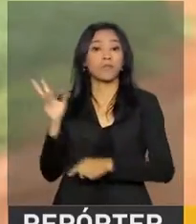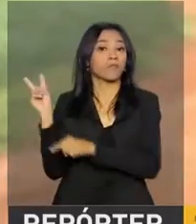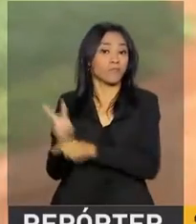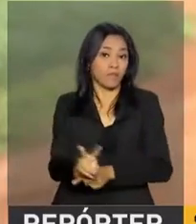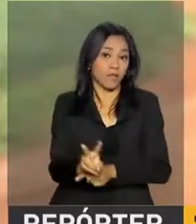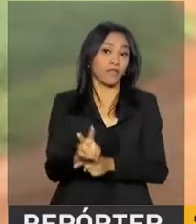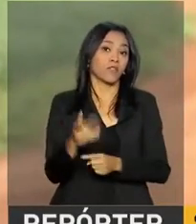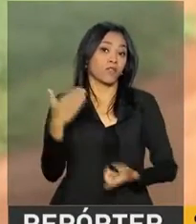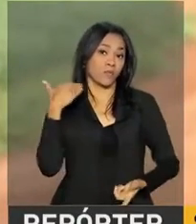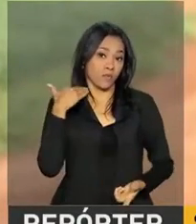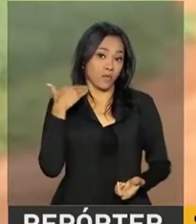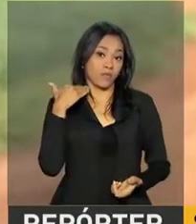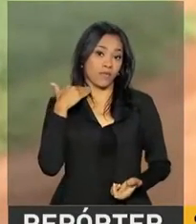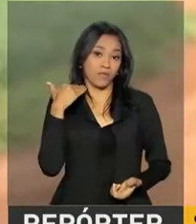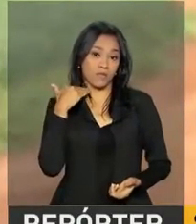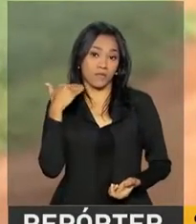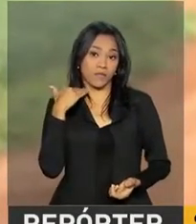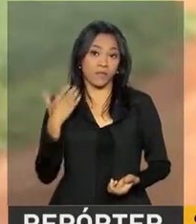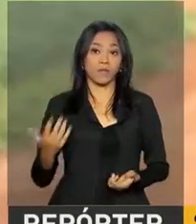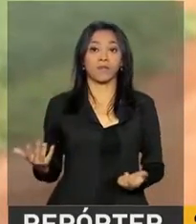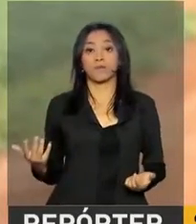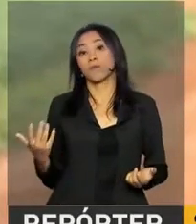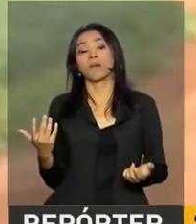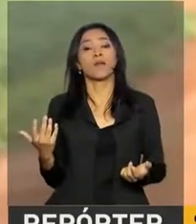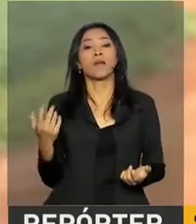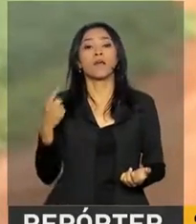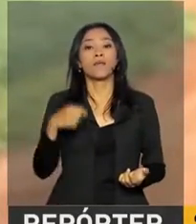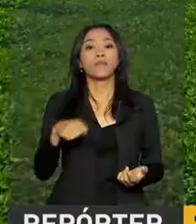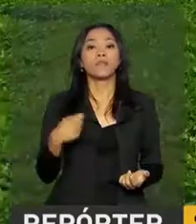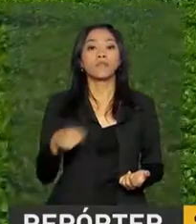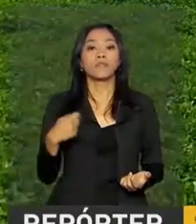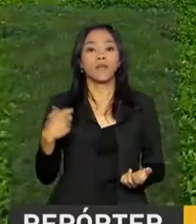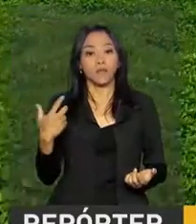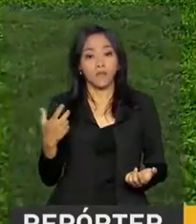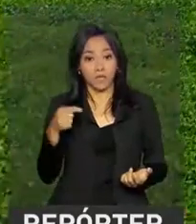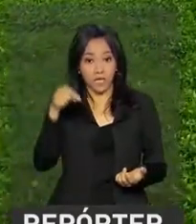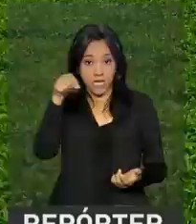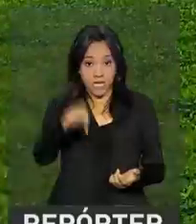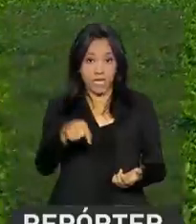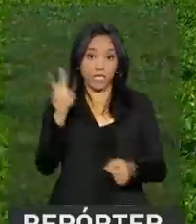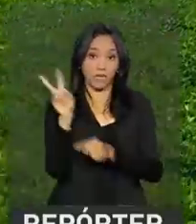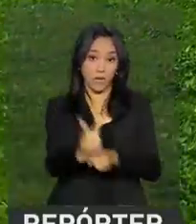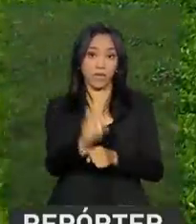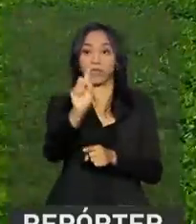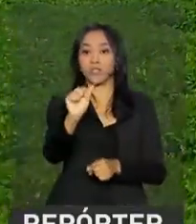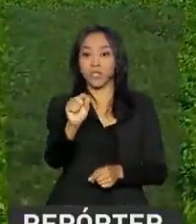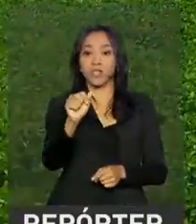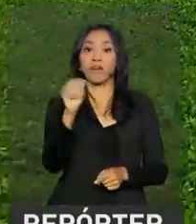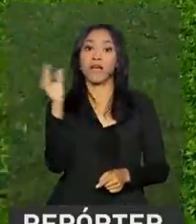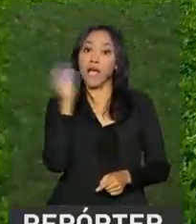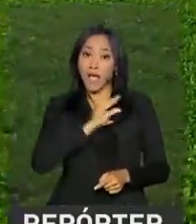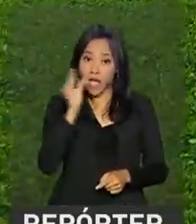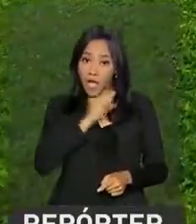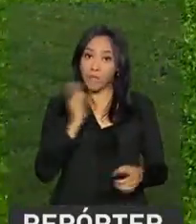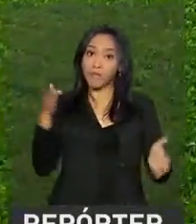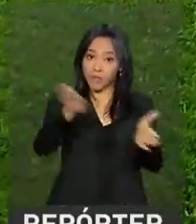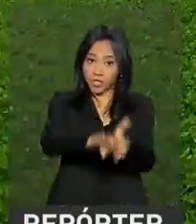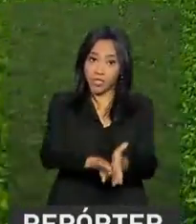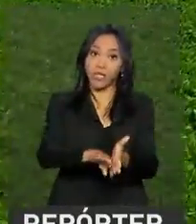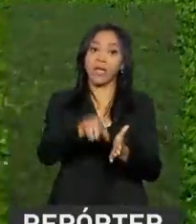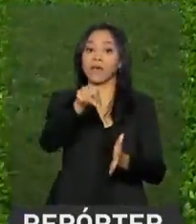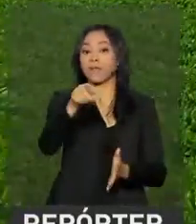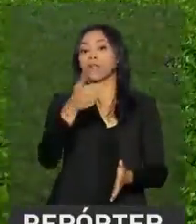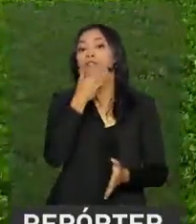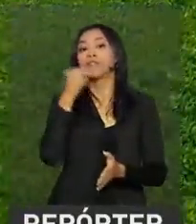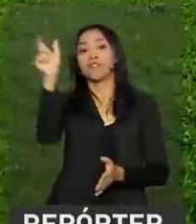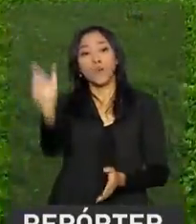muito do crédito rural para fomentar o desenvolvimento do agronegócio. O crédito desse ano vai chegar mais rápido para o bolso do seu Silomar e